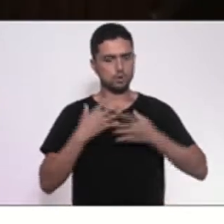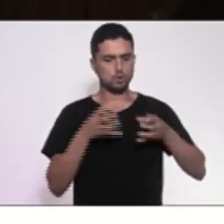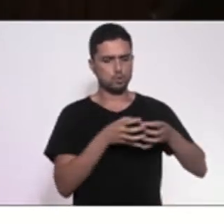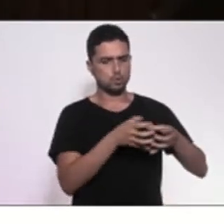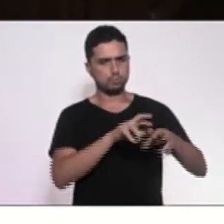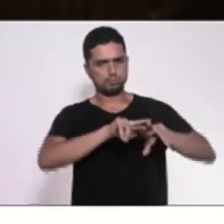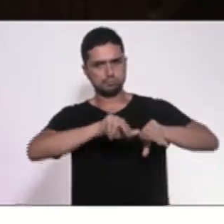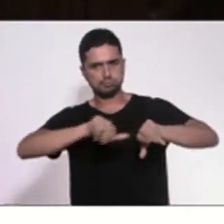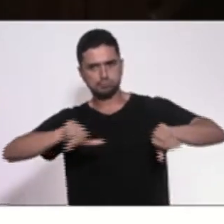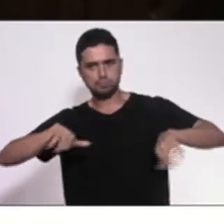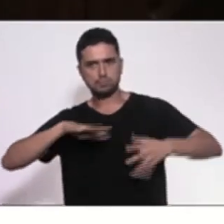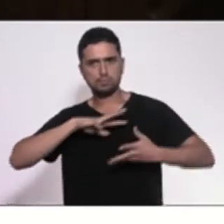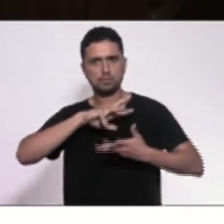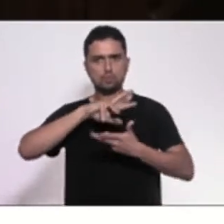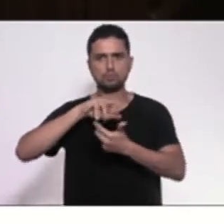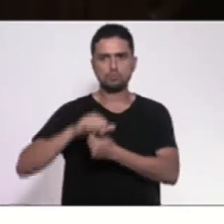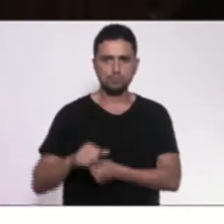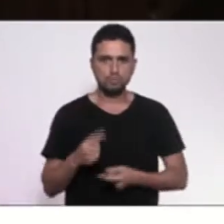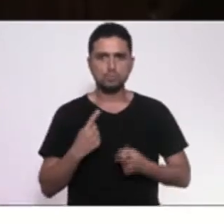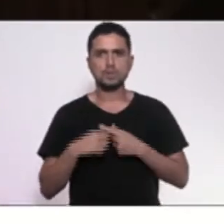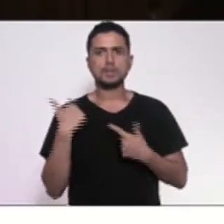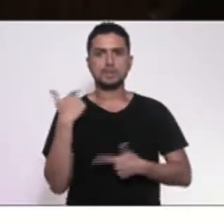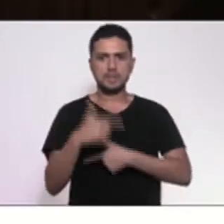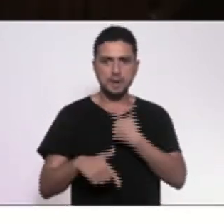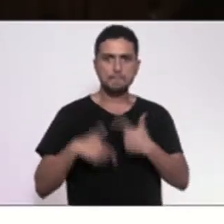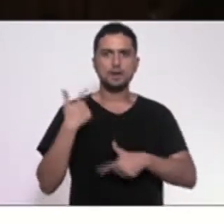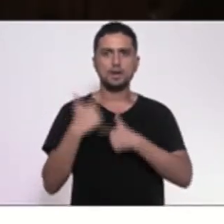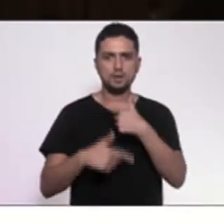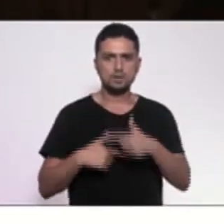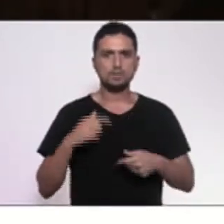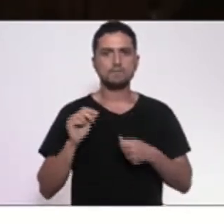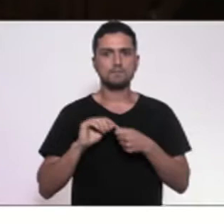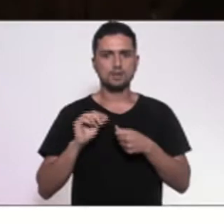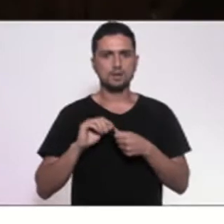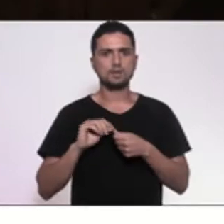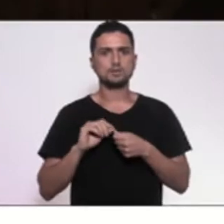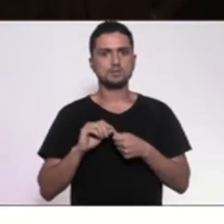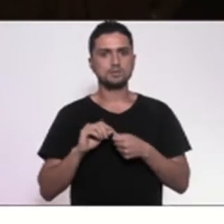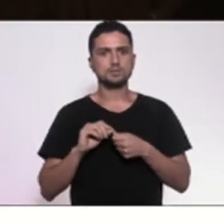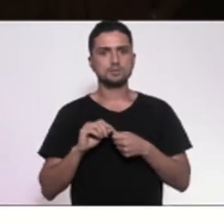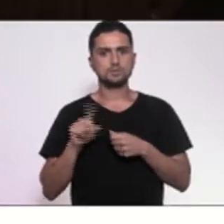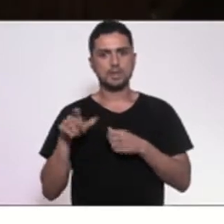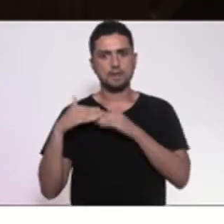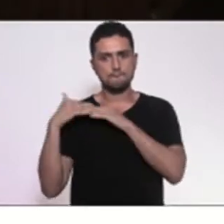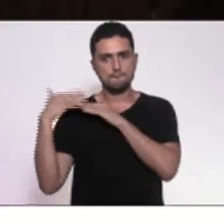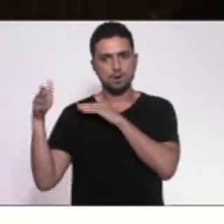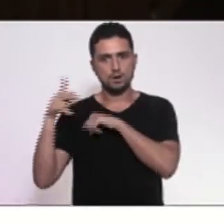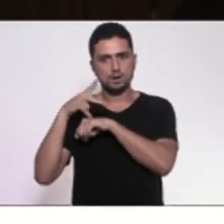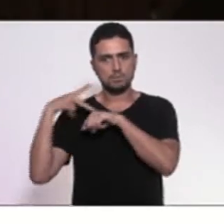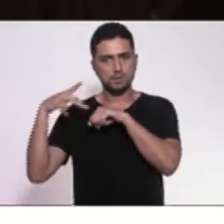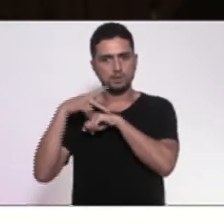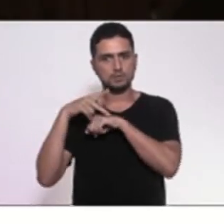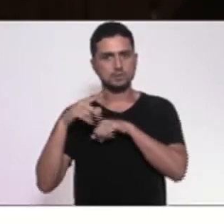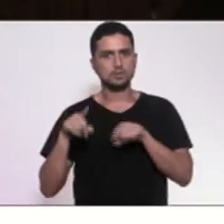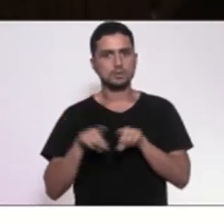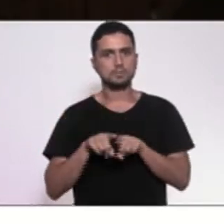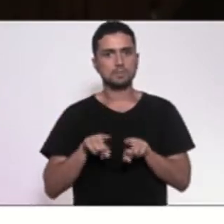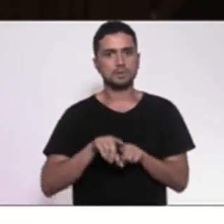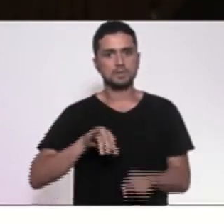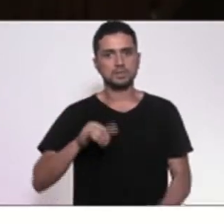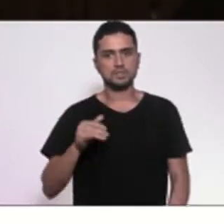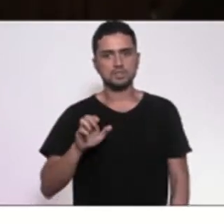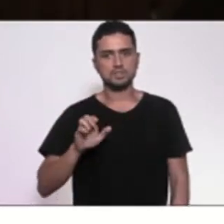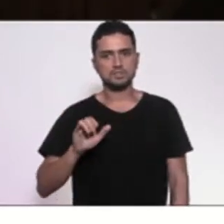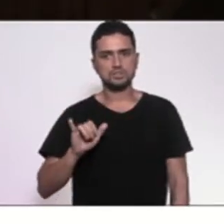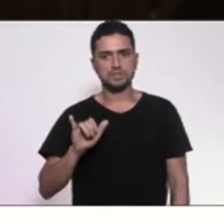quiçá, do mundo, porque fazem também atividades no exterior. Falar de Jailu